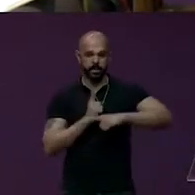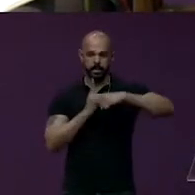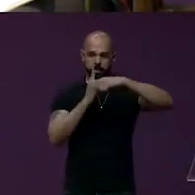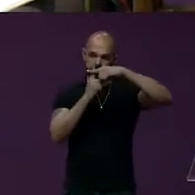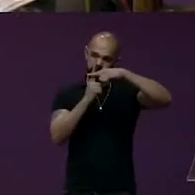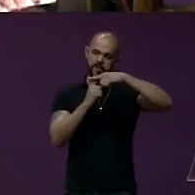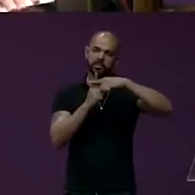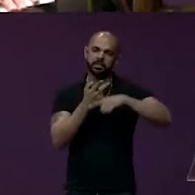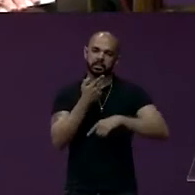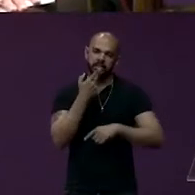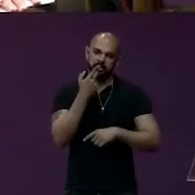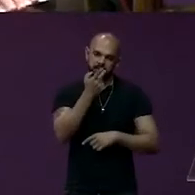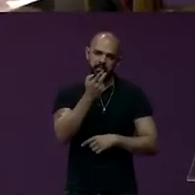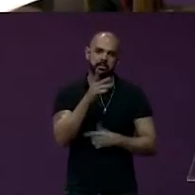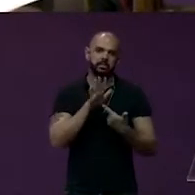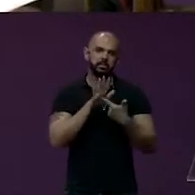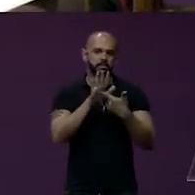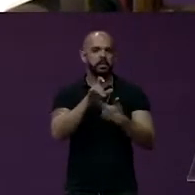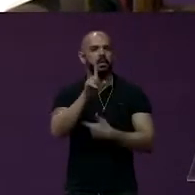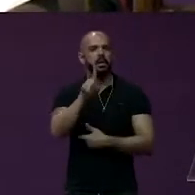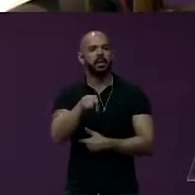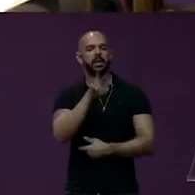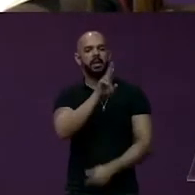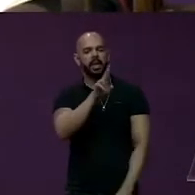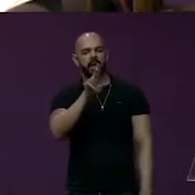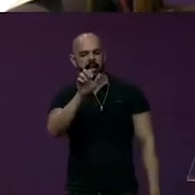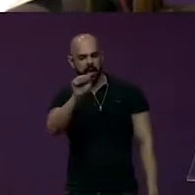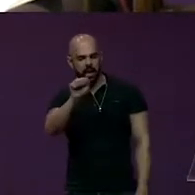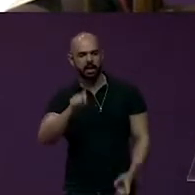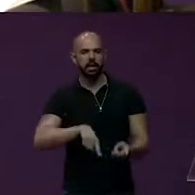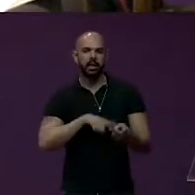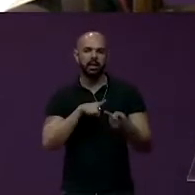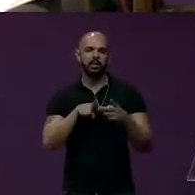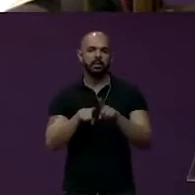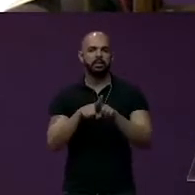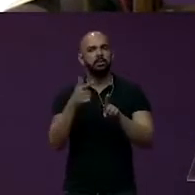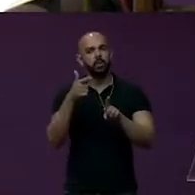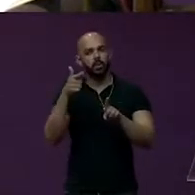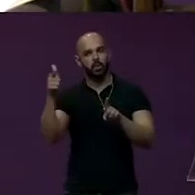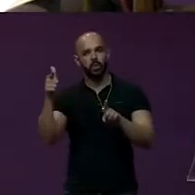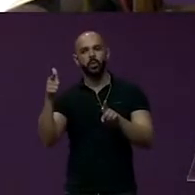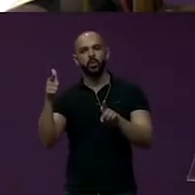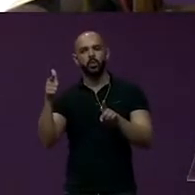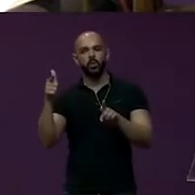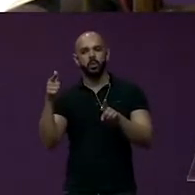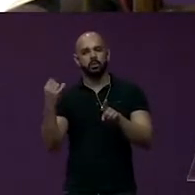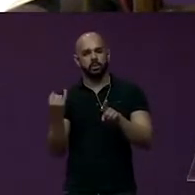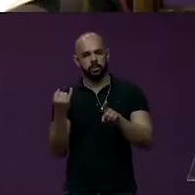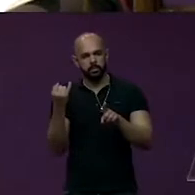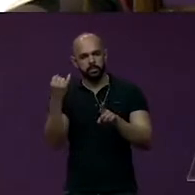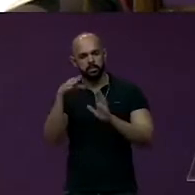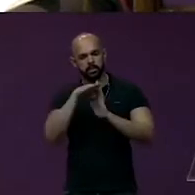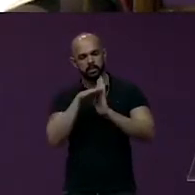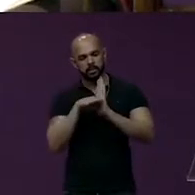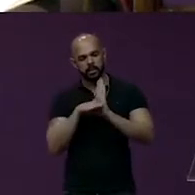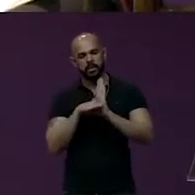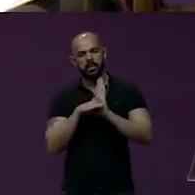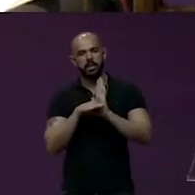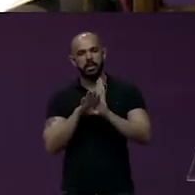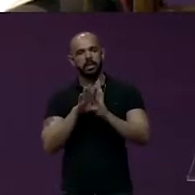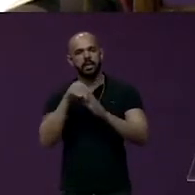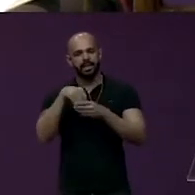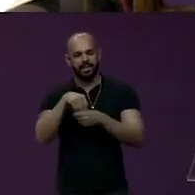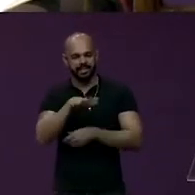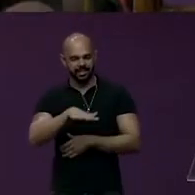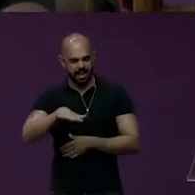que eu destacaria é essa questão do RRA. E eu acho também um outro ponto, dentro dessa visão,